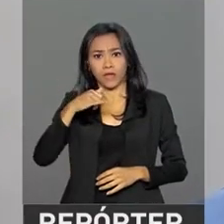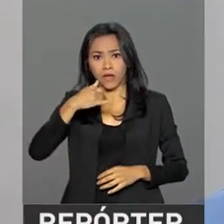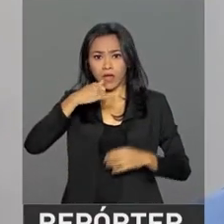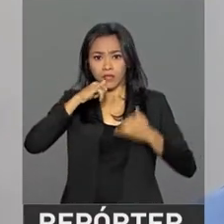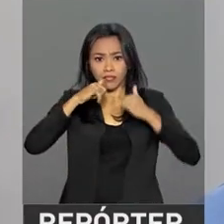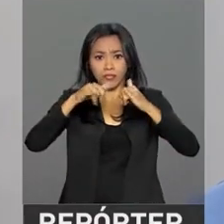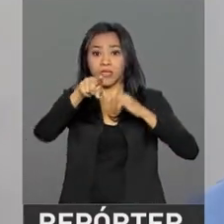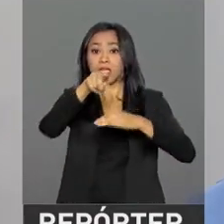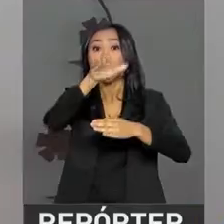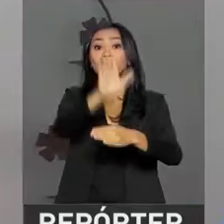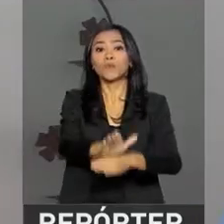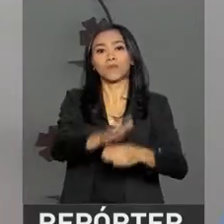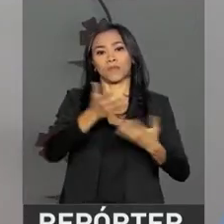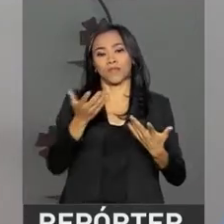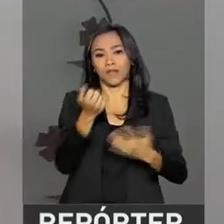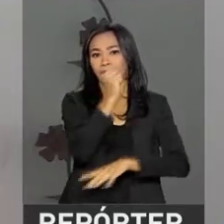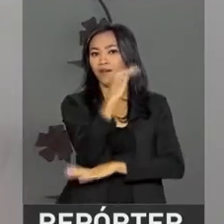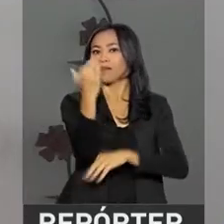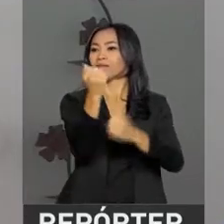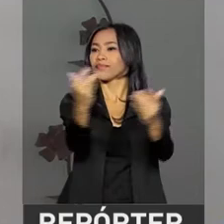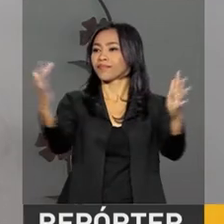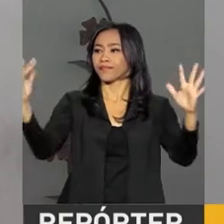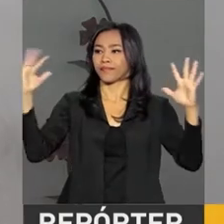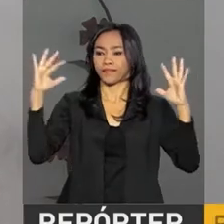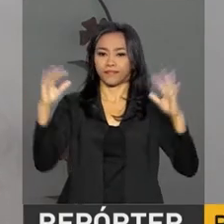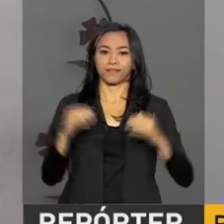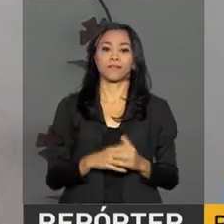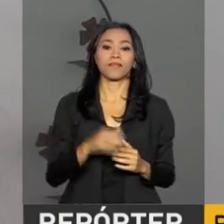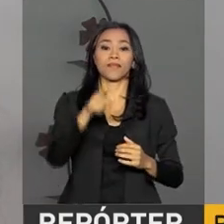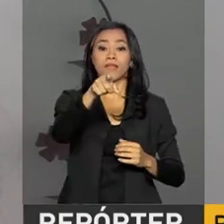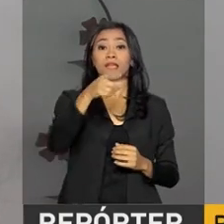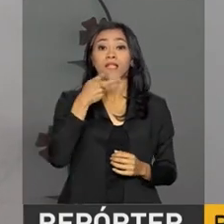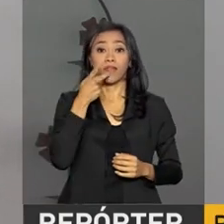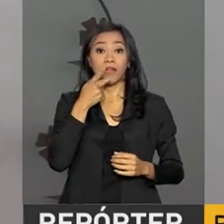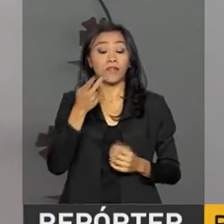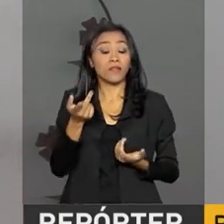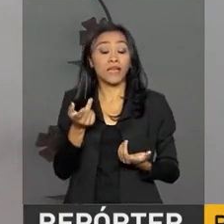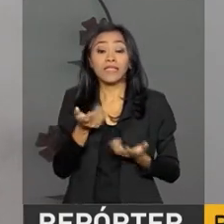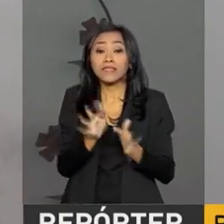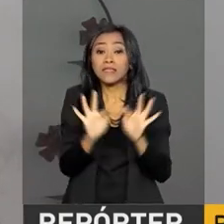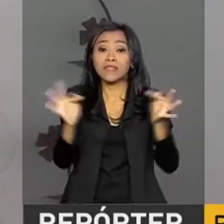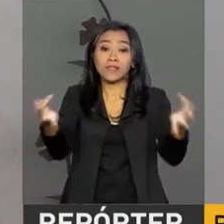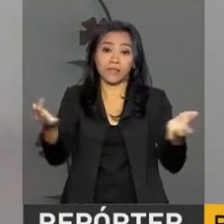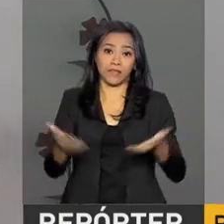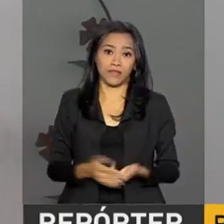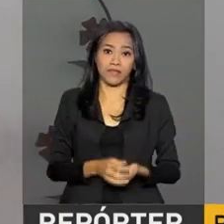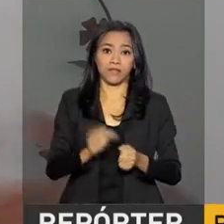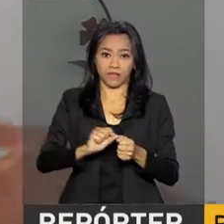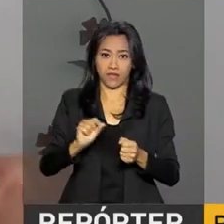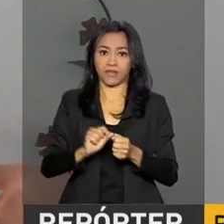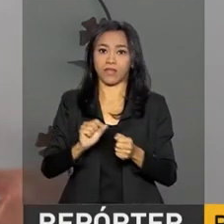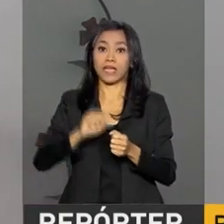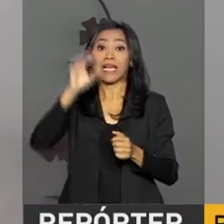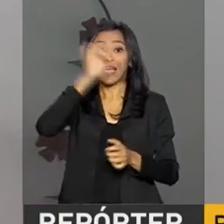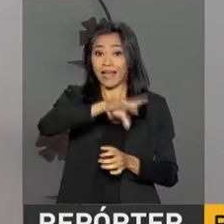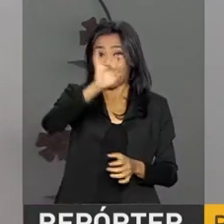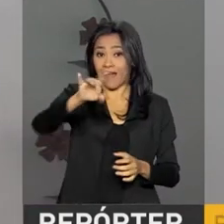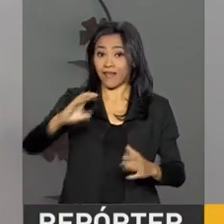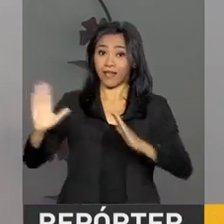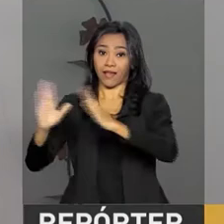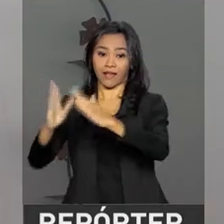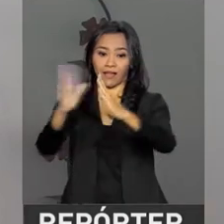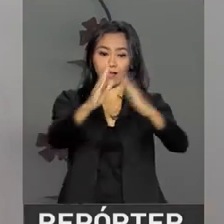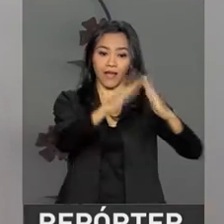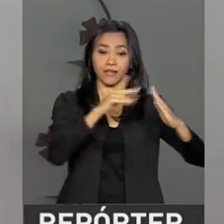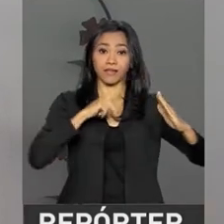ajuda o meio é uma energia limpa e é e é muito simples em cada cada casa que tinha um telhado você podia estar